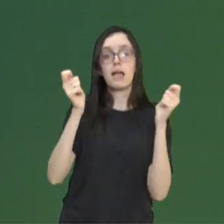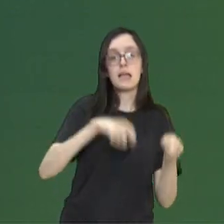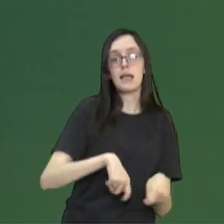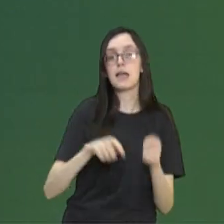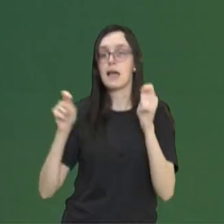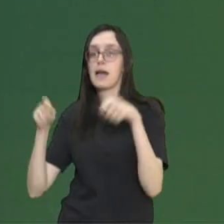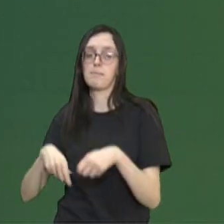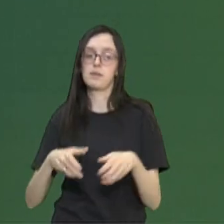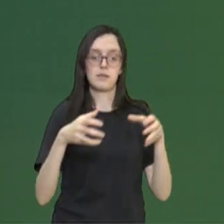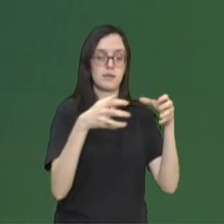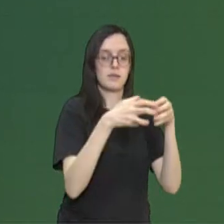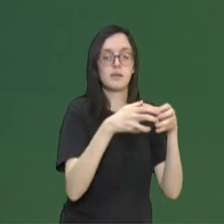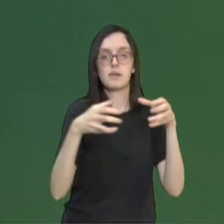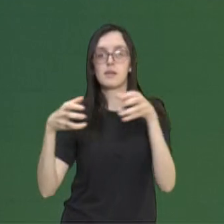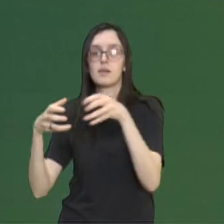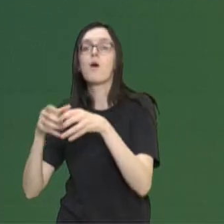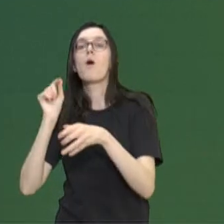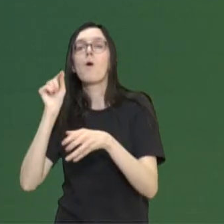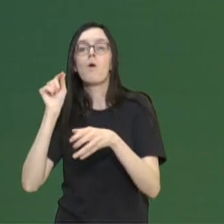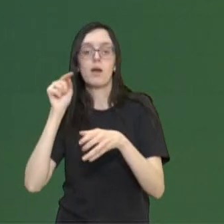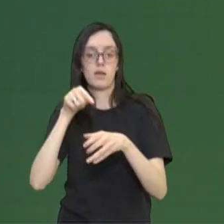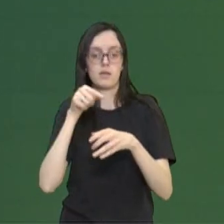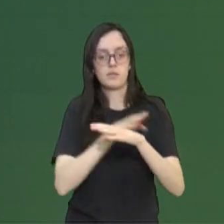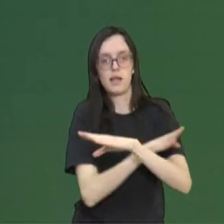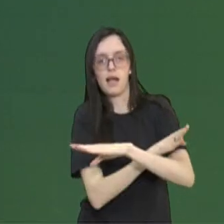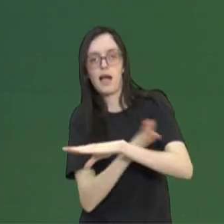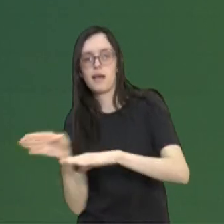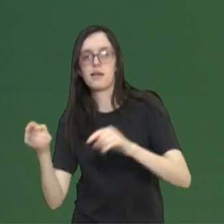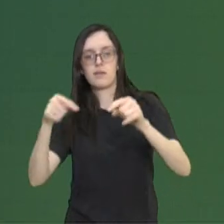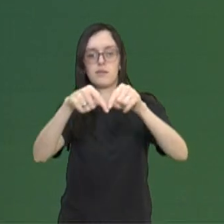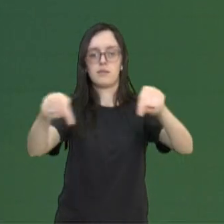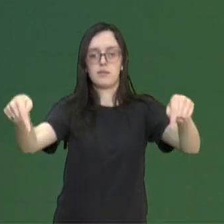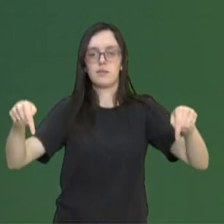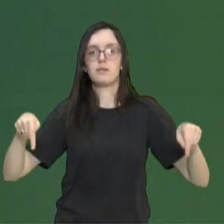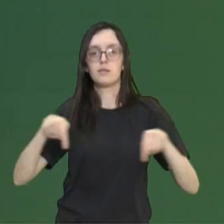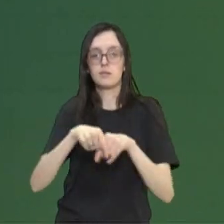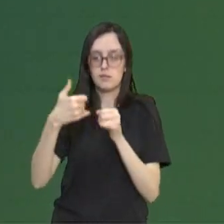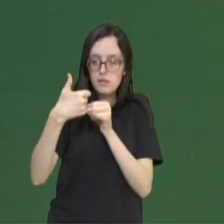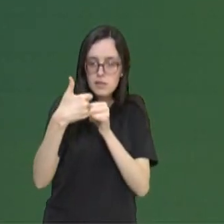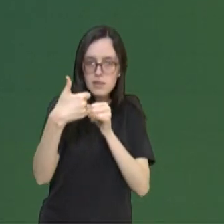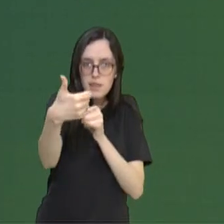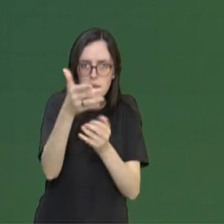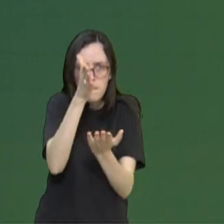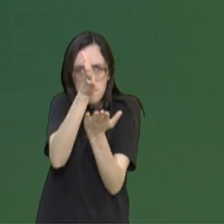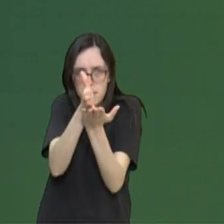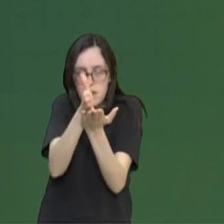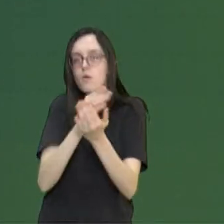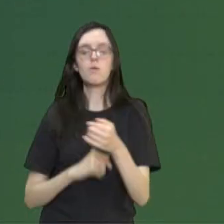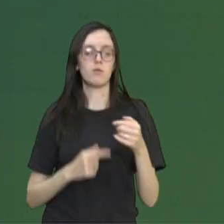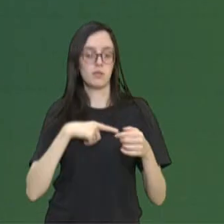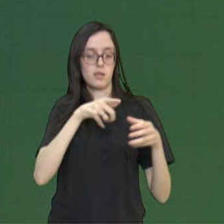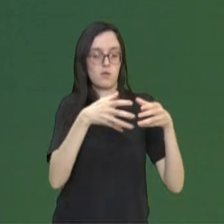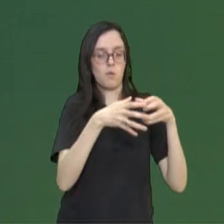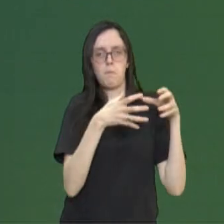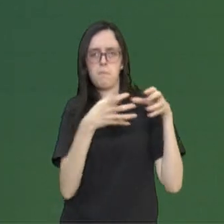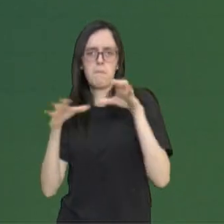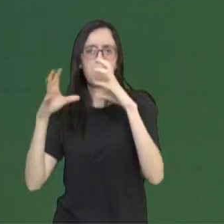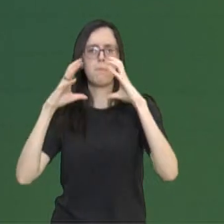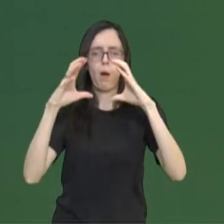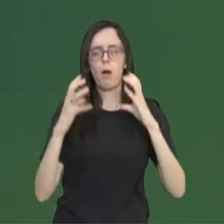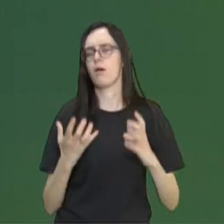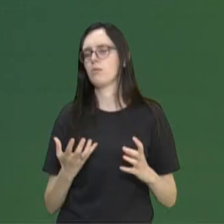por comparar, medir. Então, o esporte tem isso, né? Ver quem que é melhor, quem faz mais pontos,